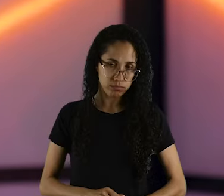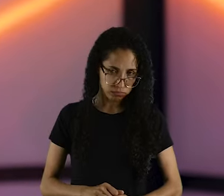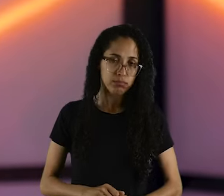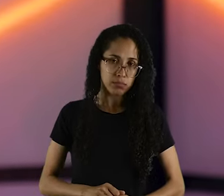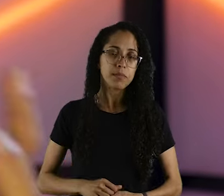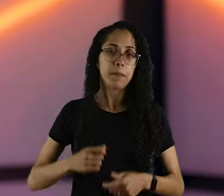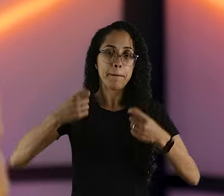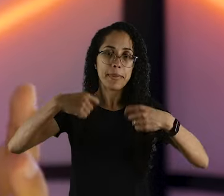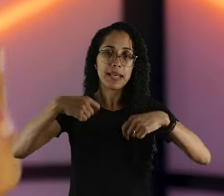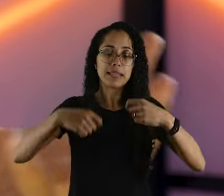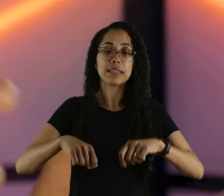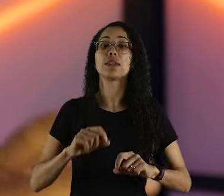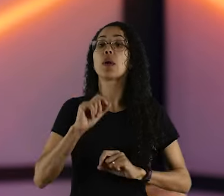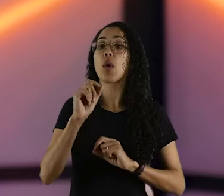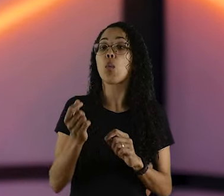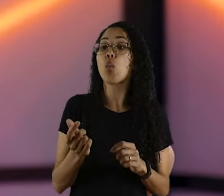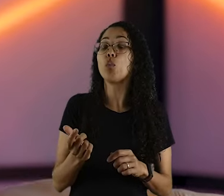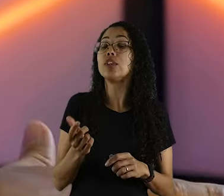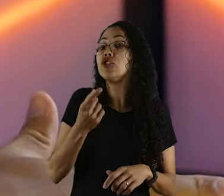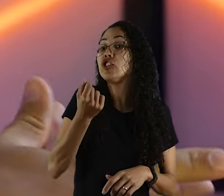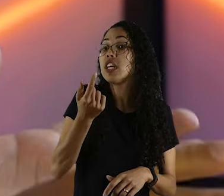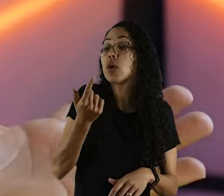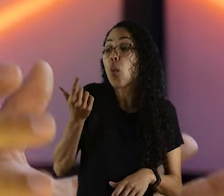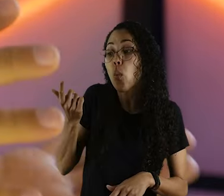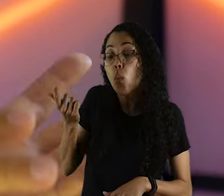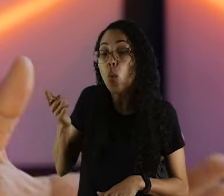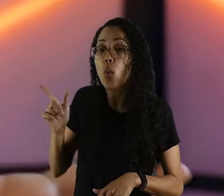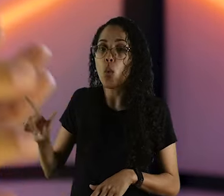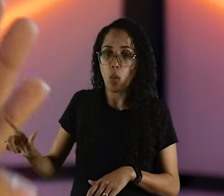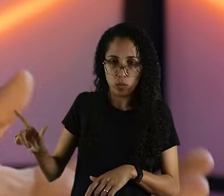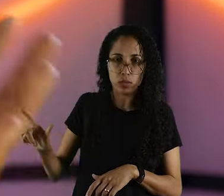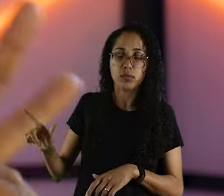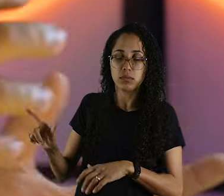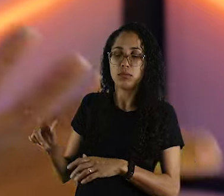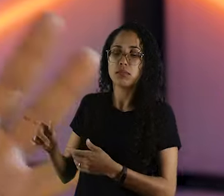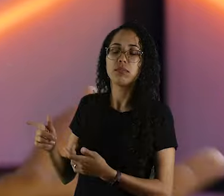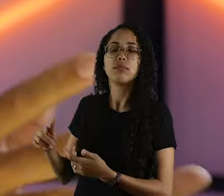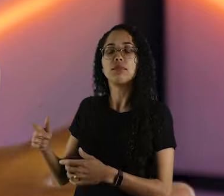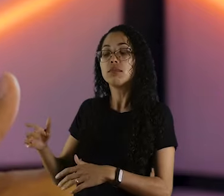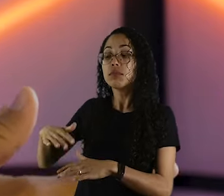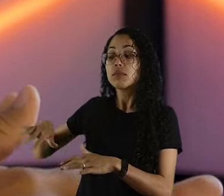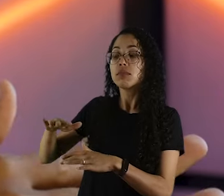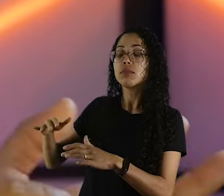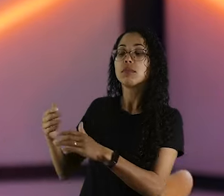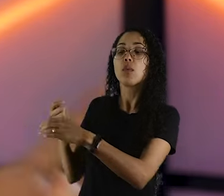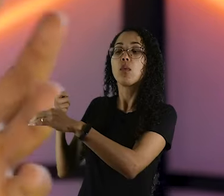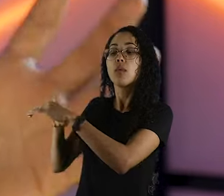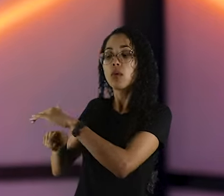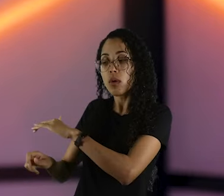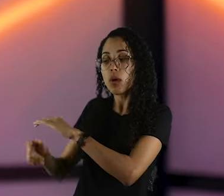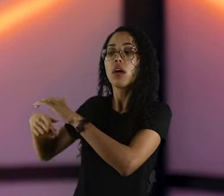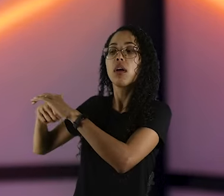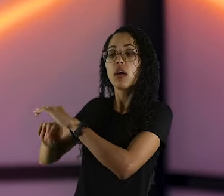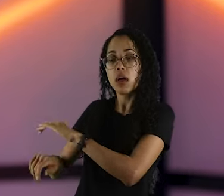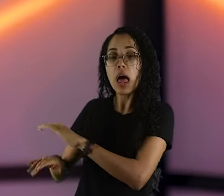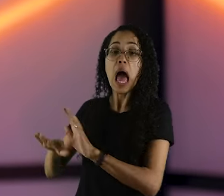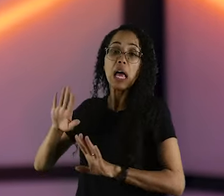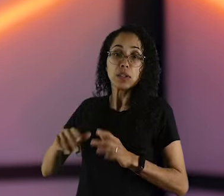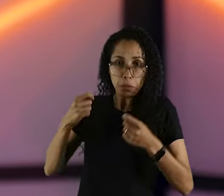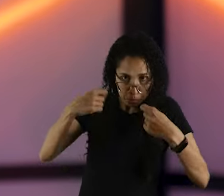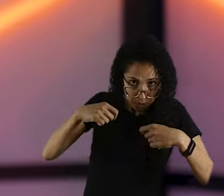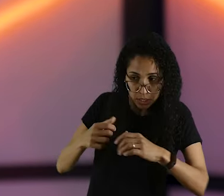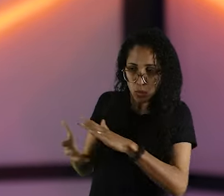ano. Você precisa ter um outro dinheiro investido que possa ter uma maior liquidez, digamos assim, né? Para poder, né, em alguns casos